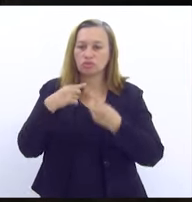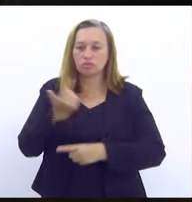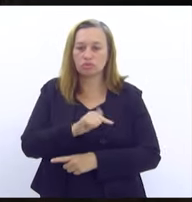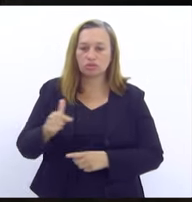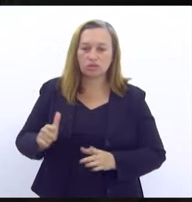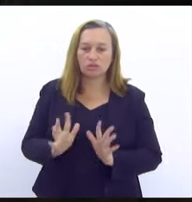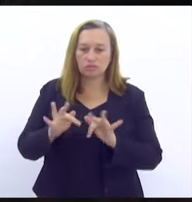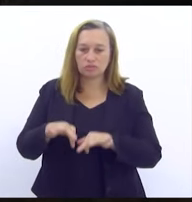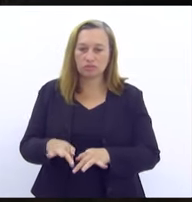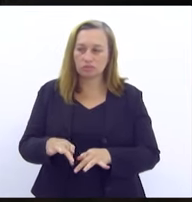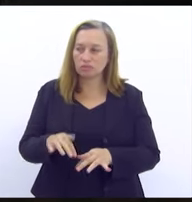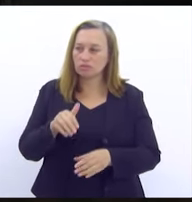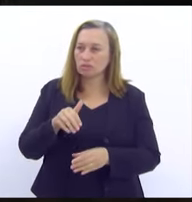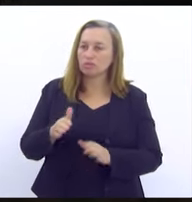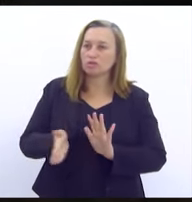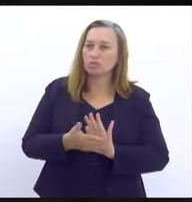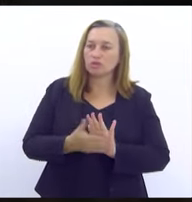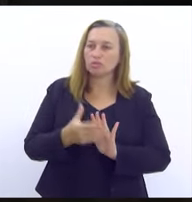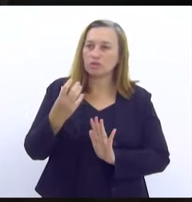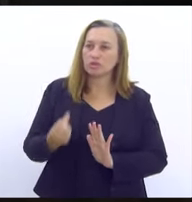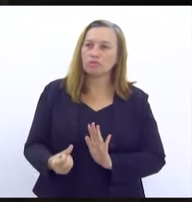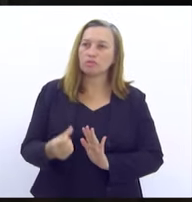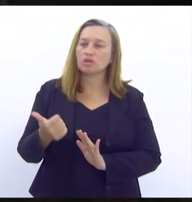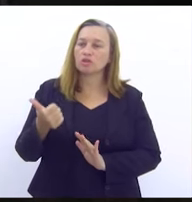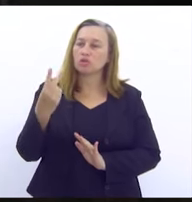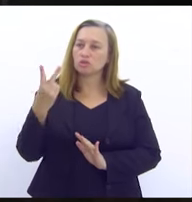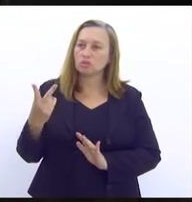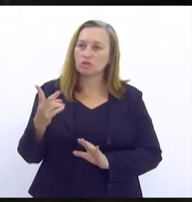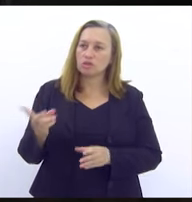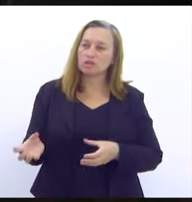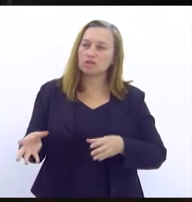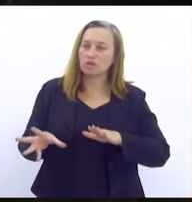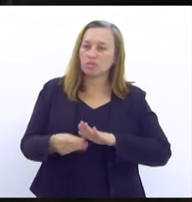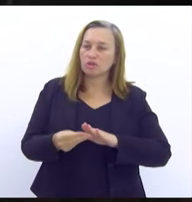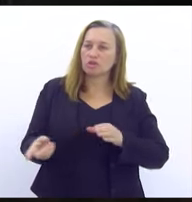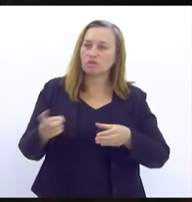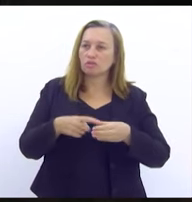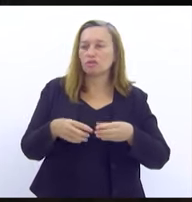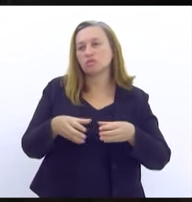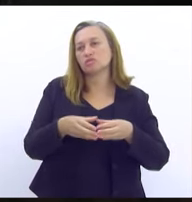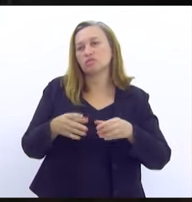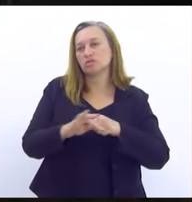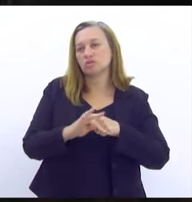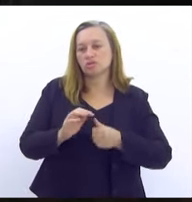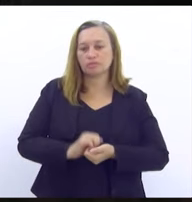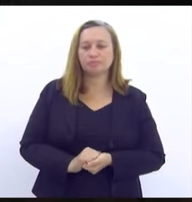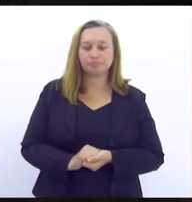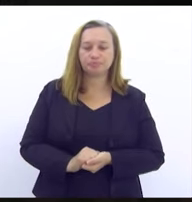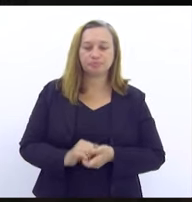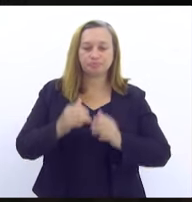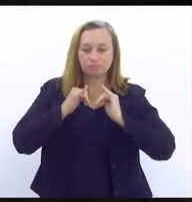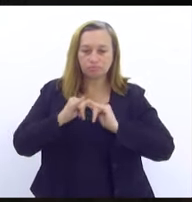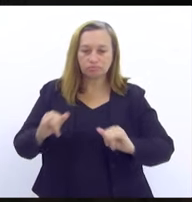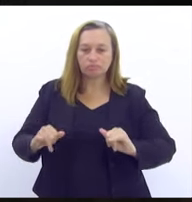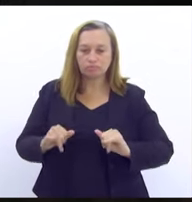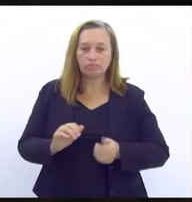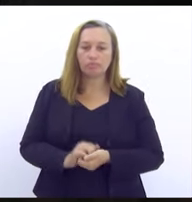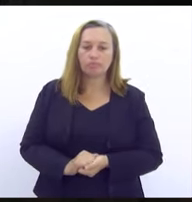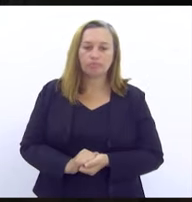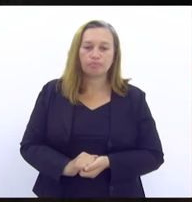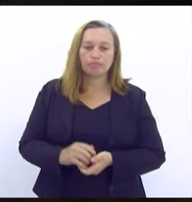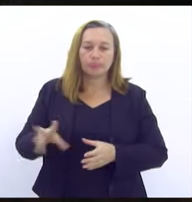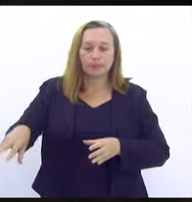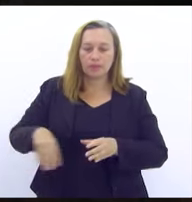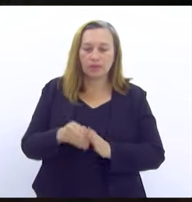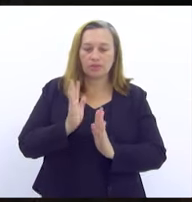quem queira discutir, encerrado de discussão, a presente proposta recebeu 2 emendas e retorna às comissões. Anuncio,